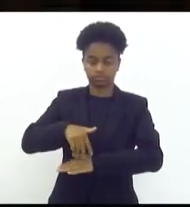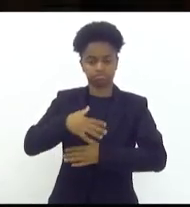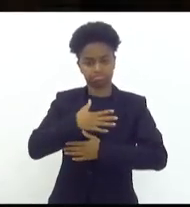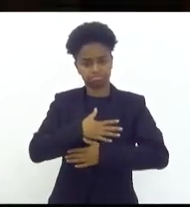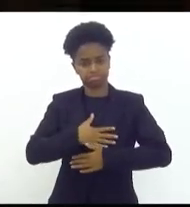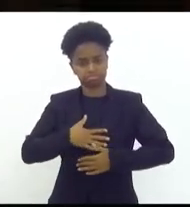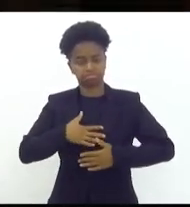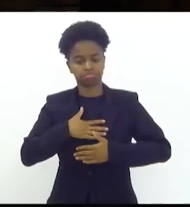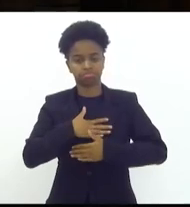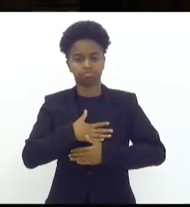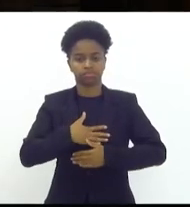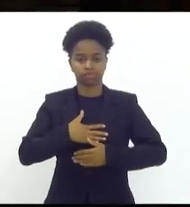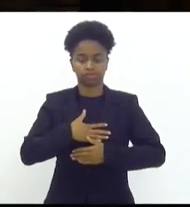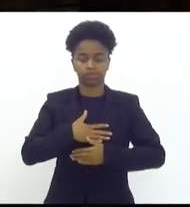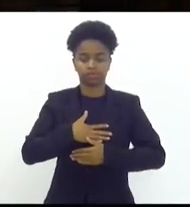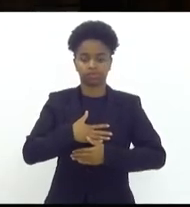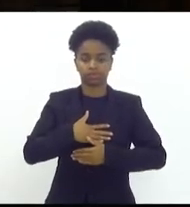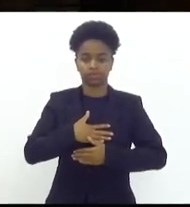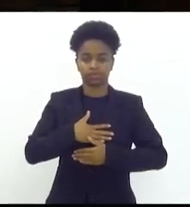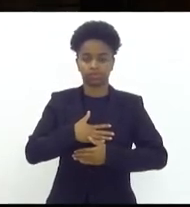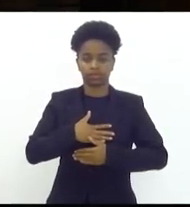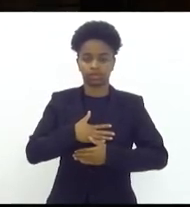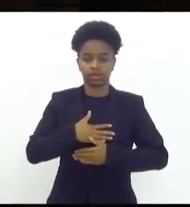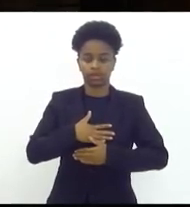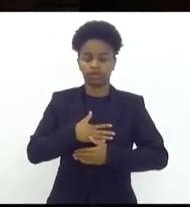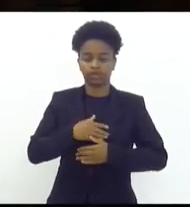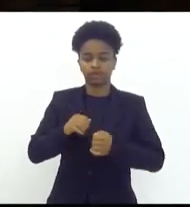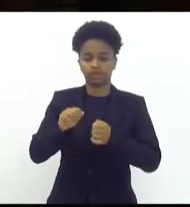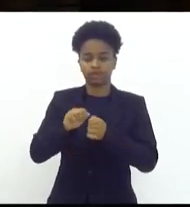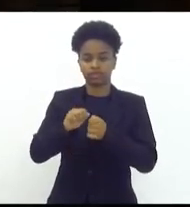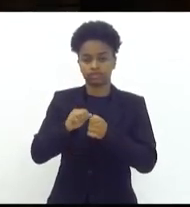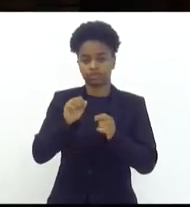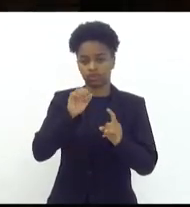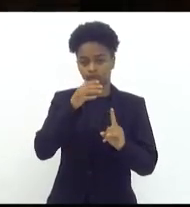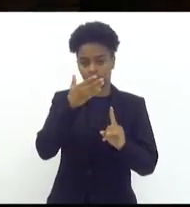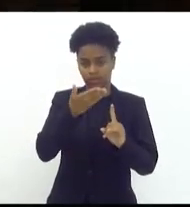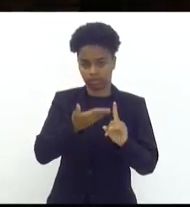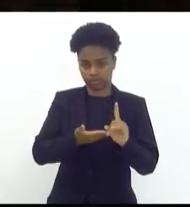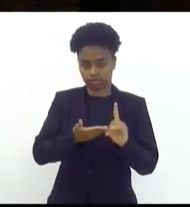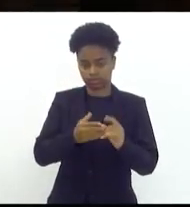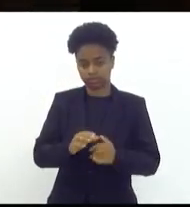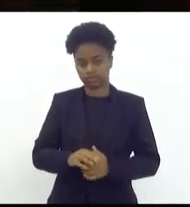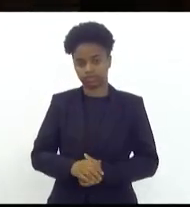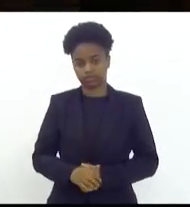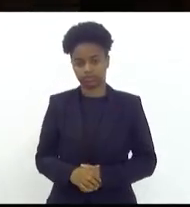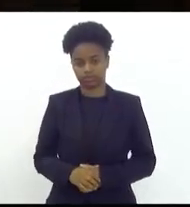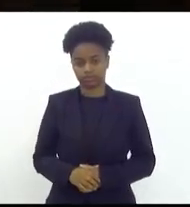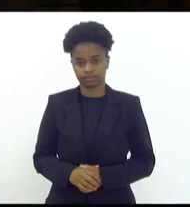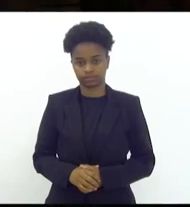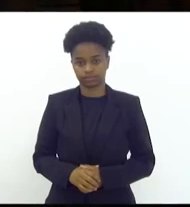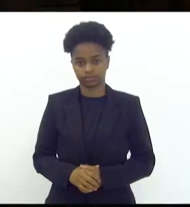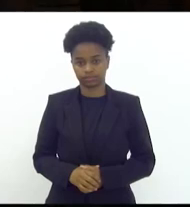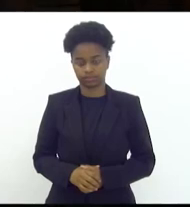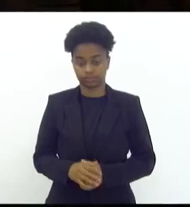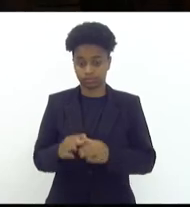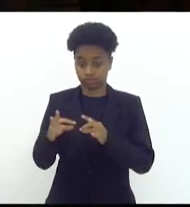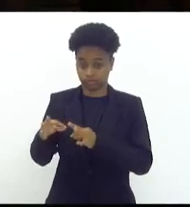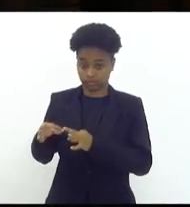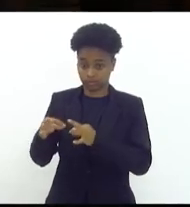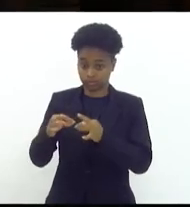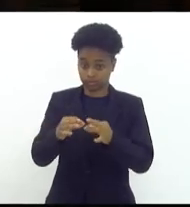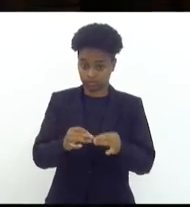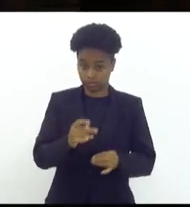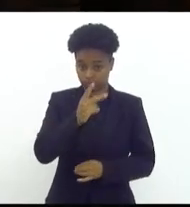muita honra para fazer uma justa homenagem todos vem